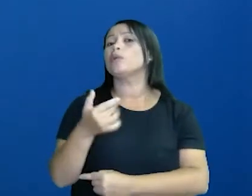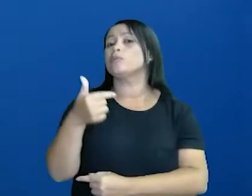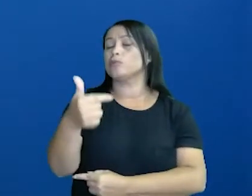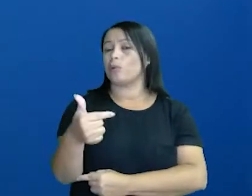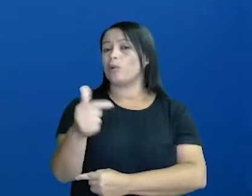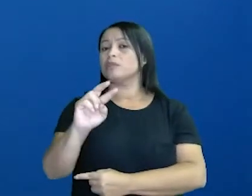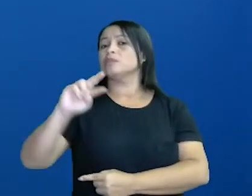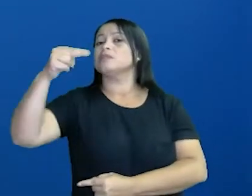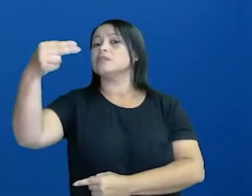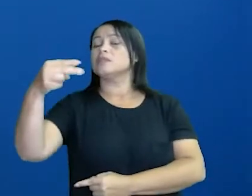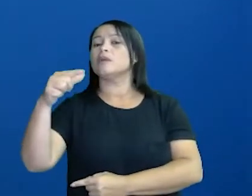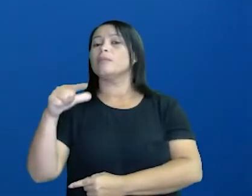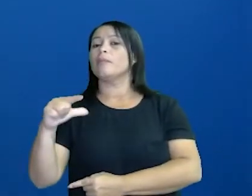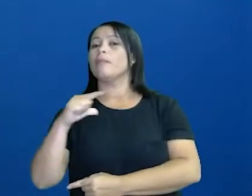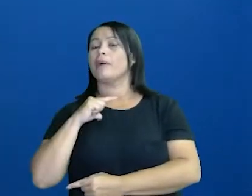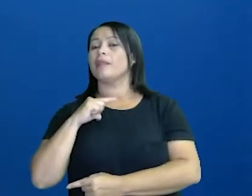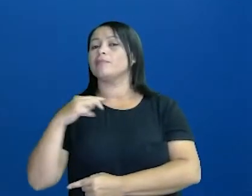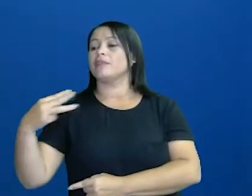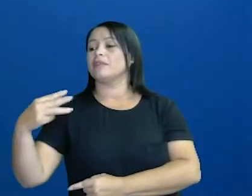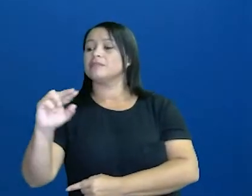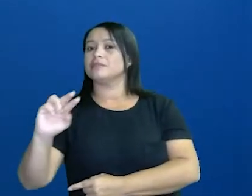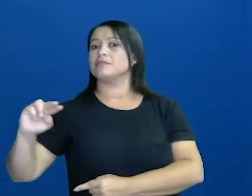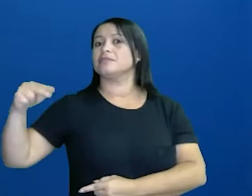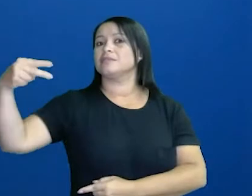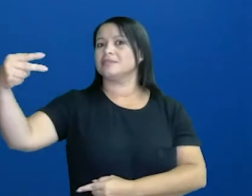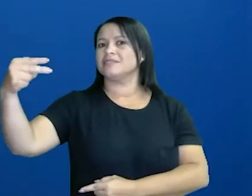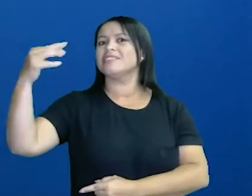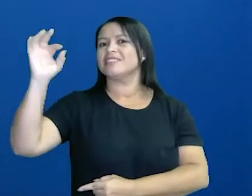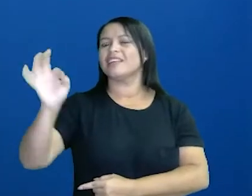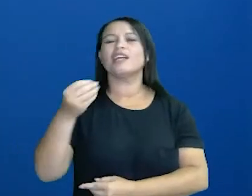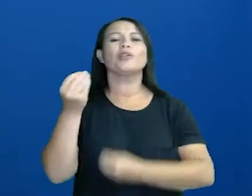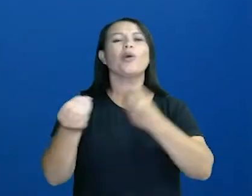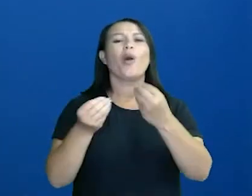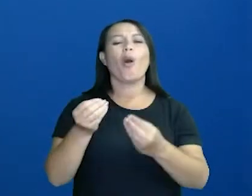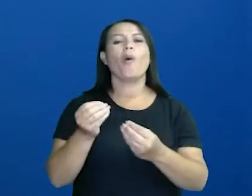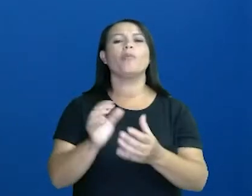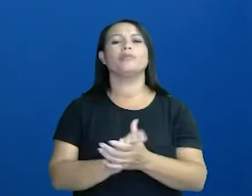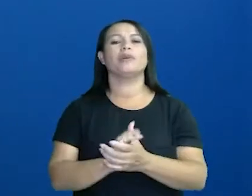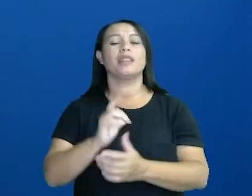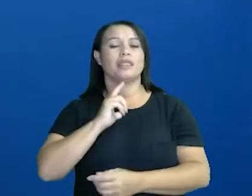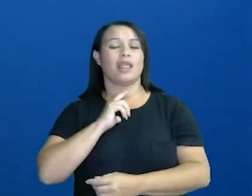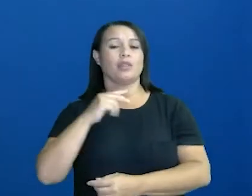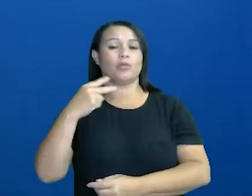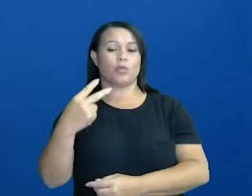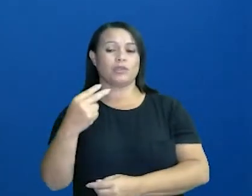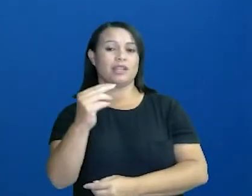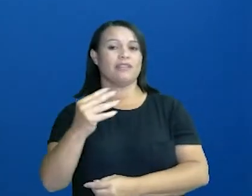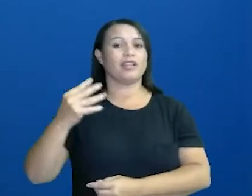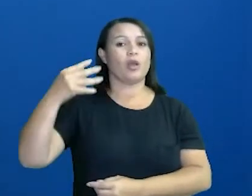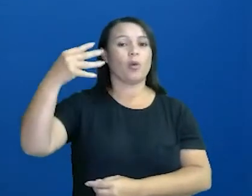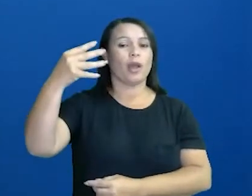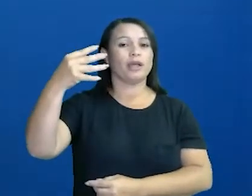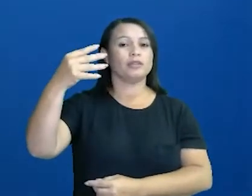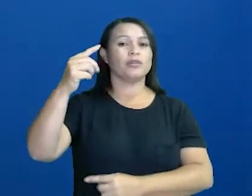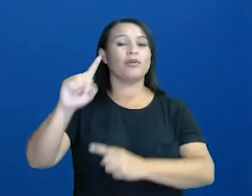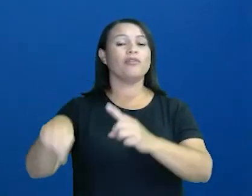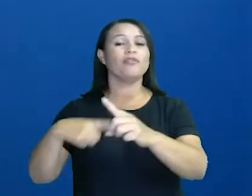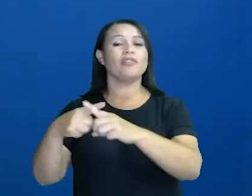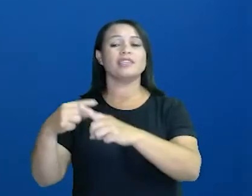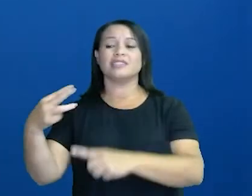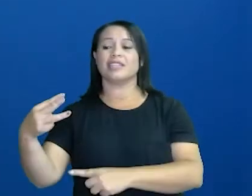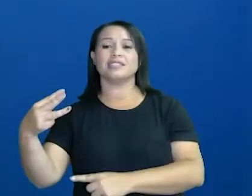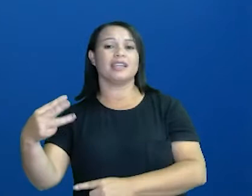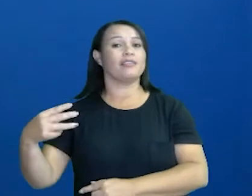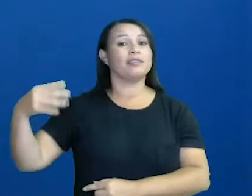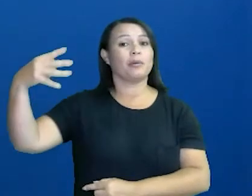distribuir por dois e vou deixar fluir para o três Tá certo fazendo assim 2 elevado a quatro vezes